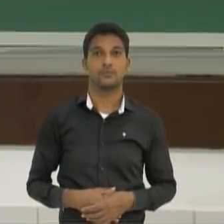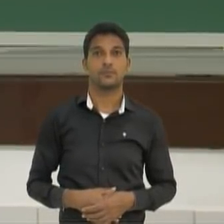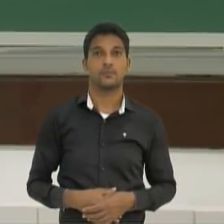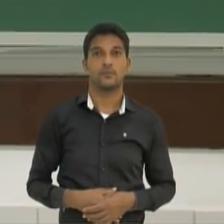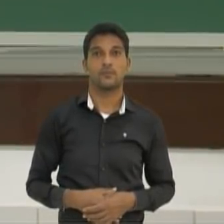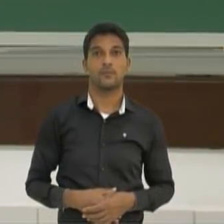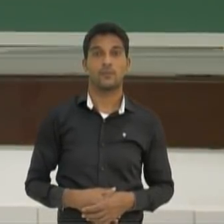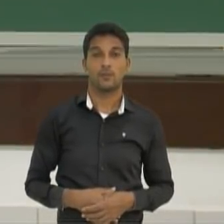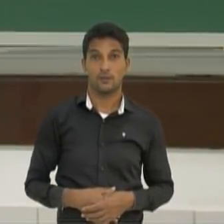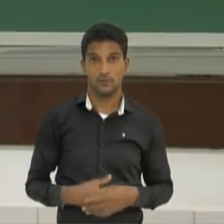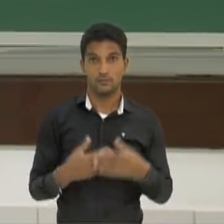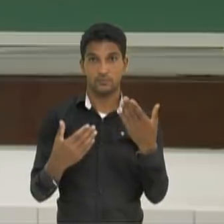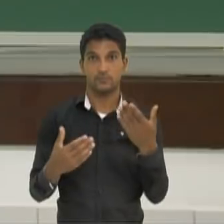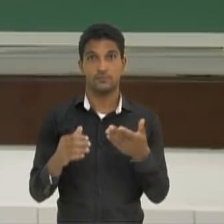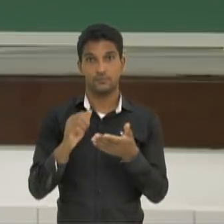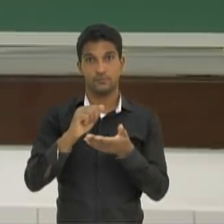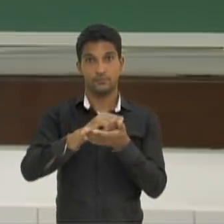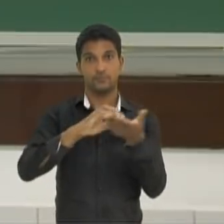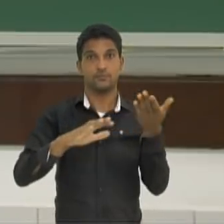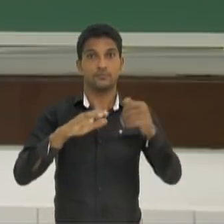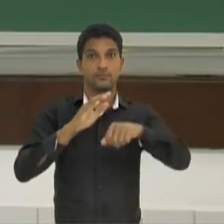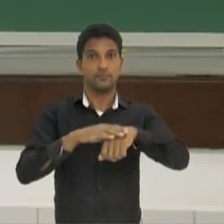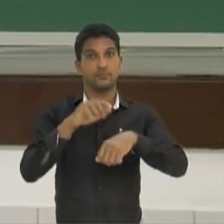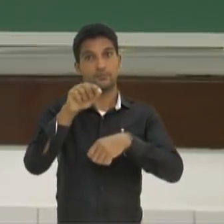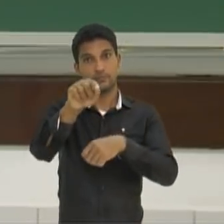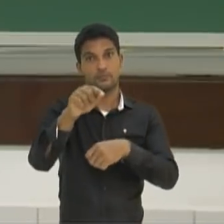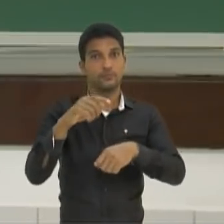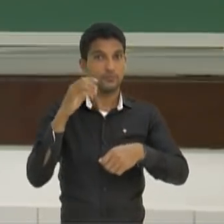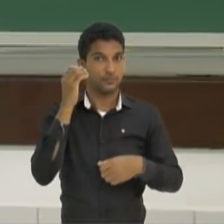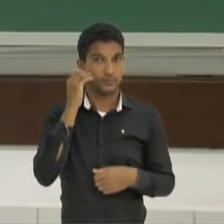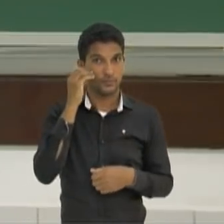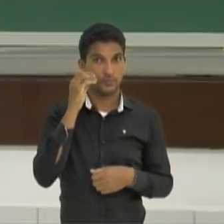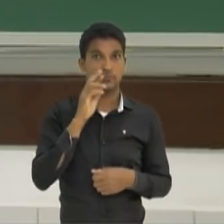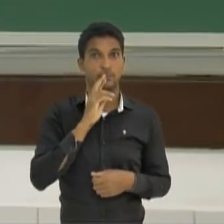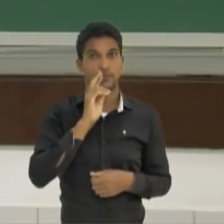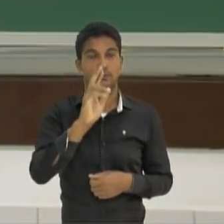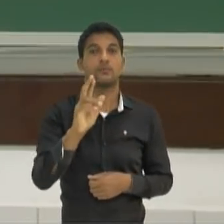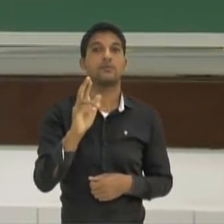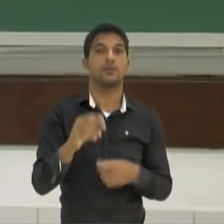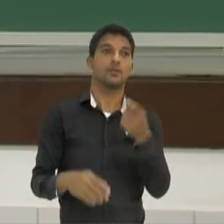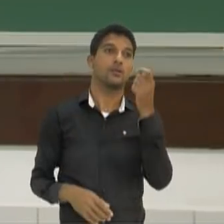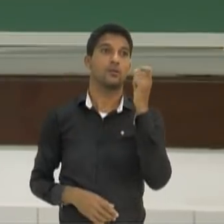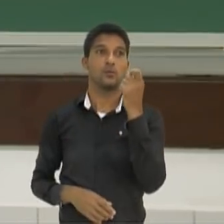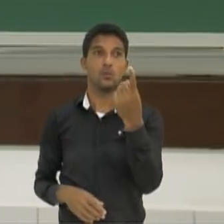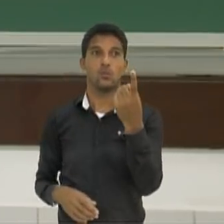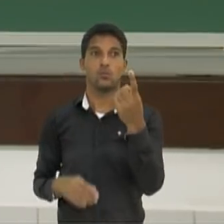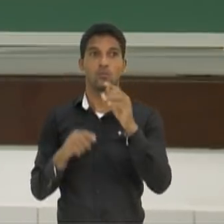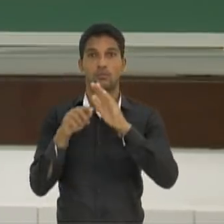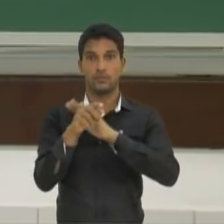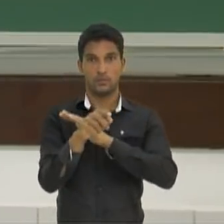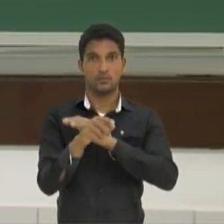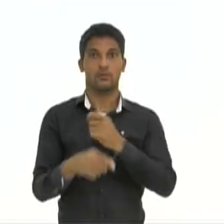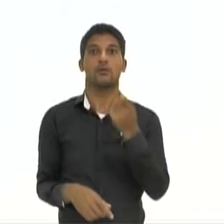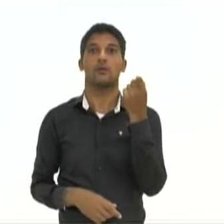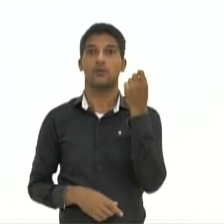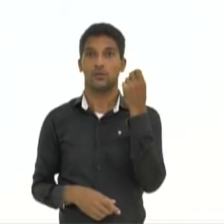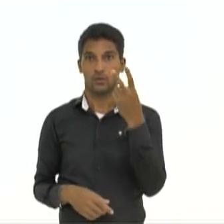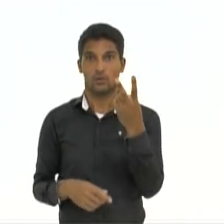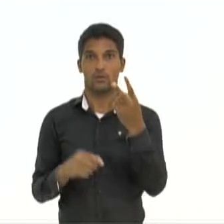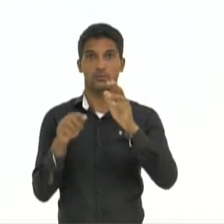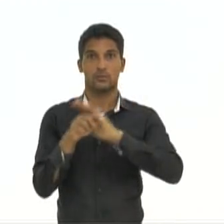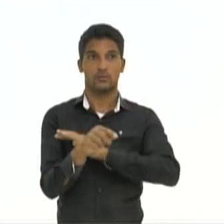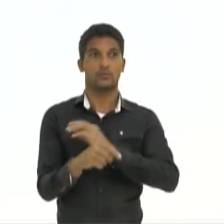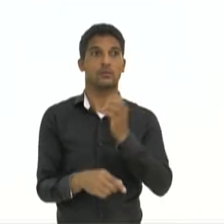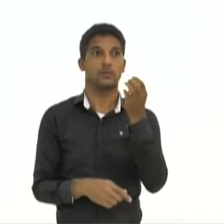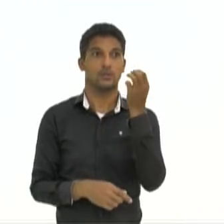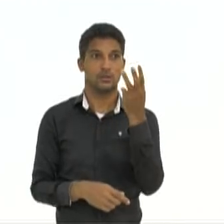ok? Então, vou deixar vocês aí um tempinho tentando fazer esse exercício, né? Então, vocês têm que descobrir para mim ali quantos verbos tem no